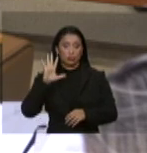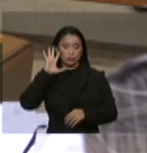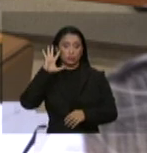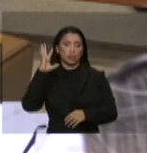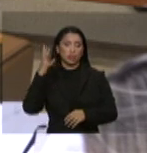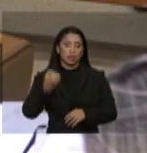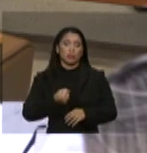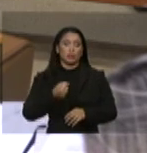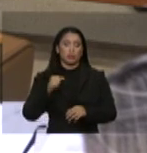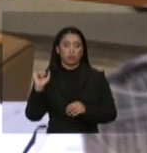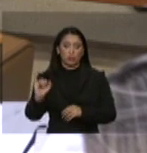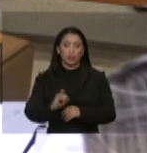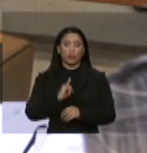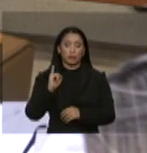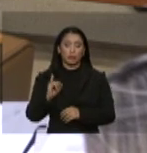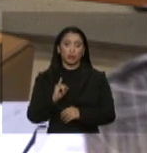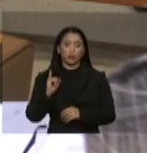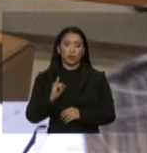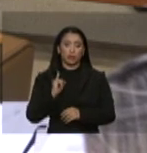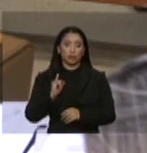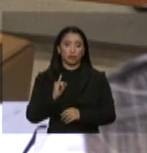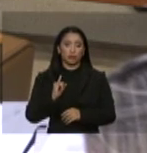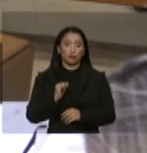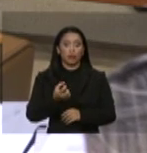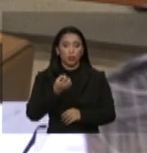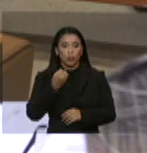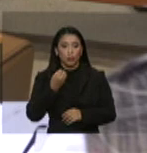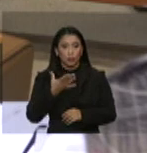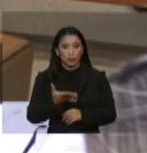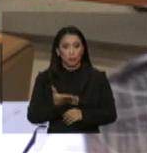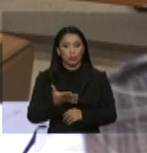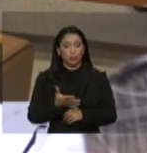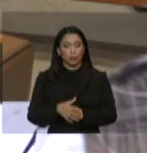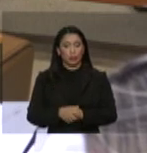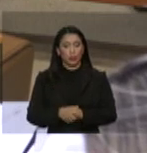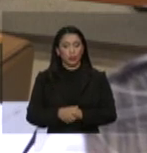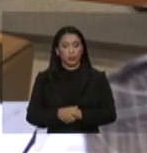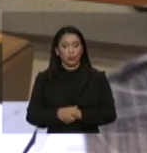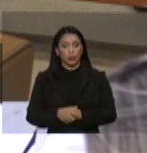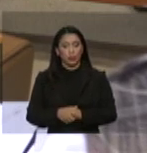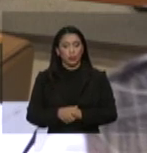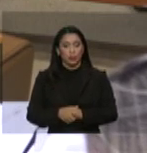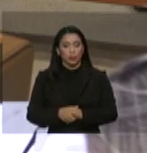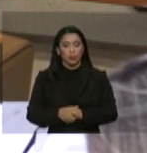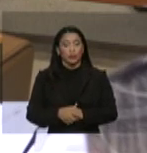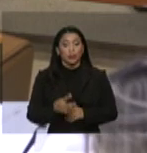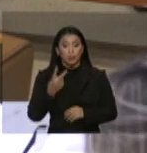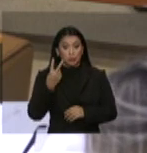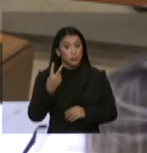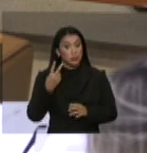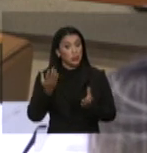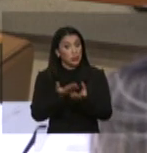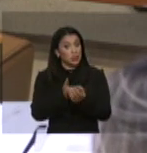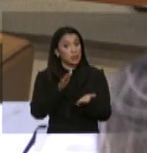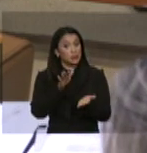contexto acho que lougamos terminar Acho que até com algumas surpresas dois processos